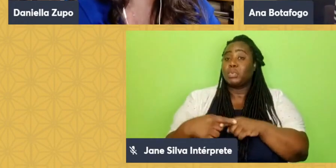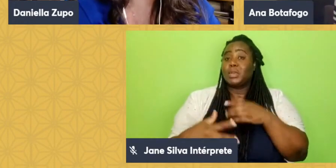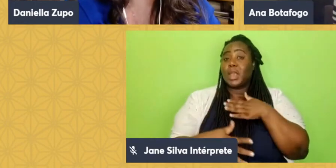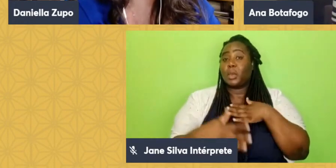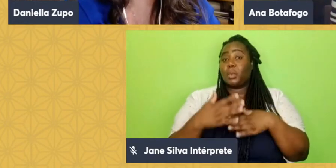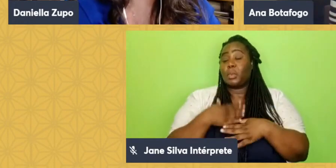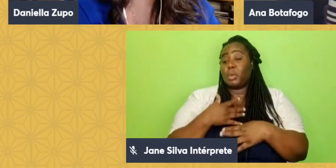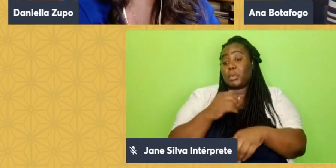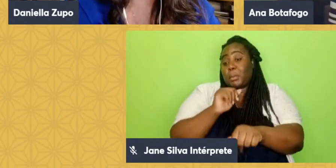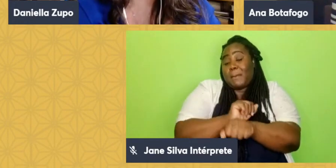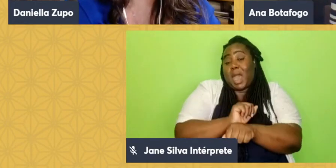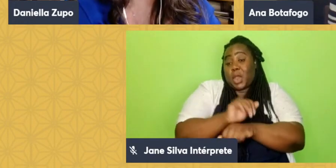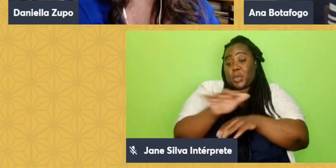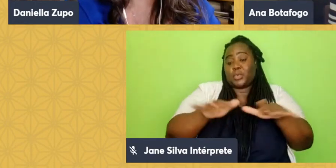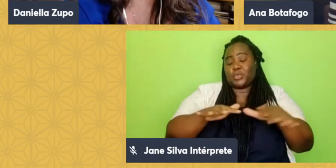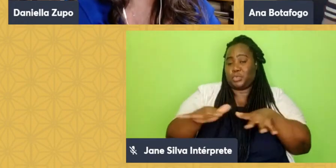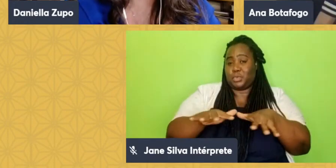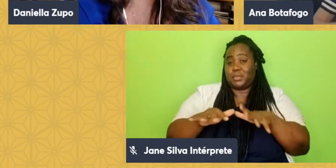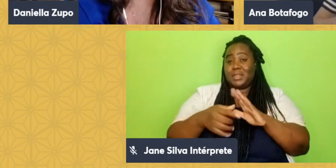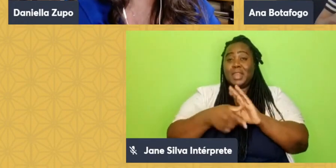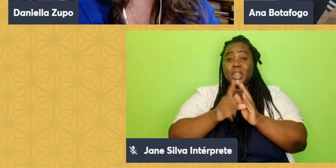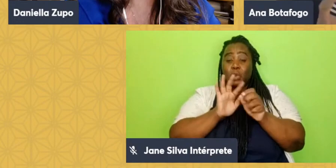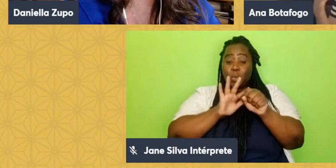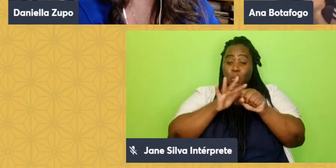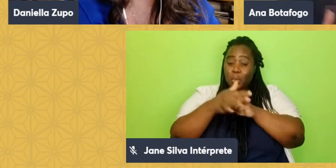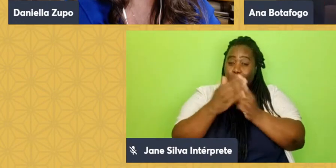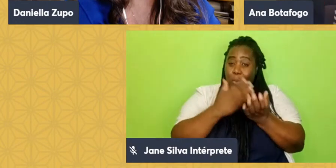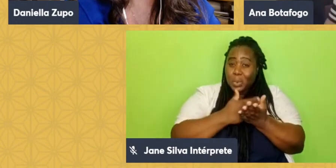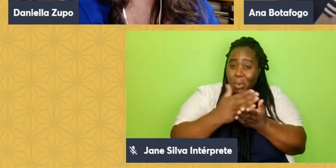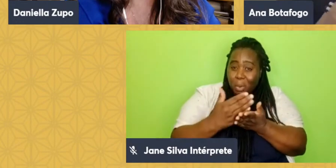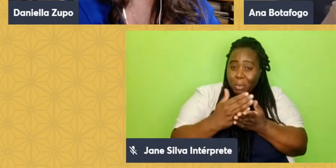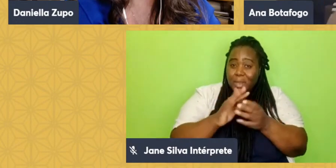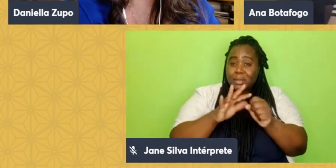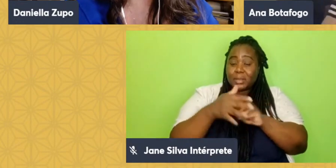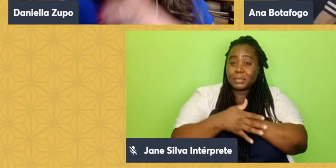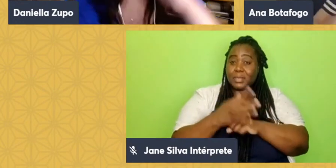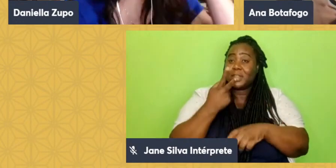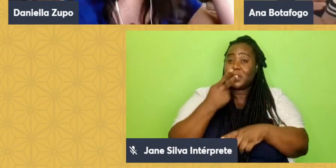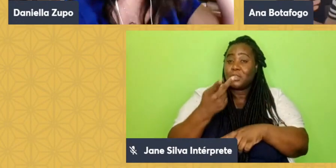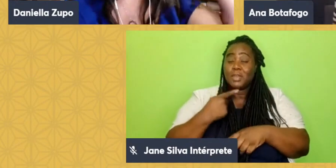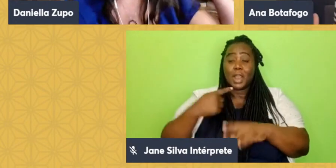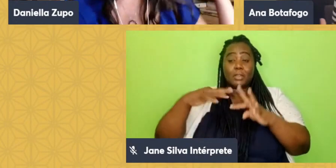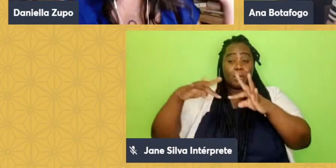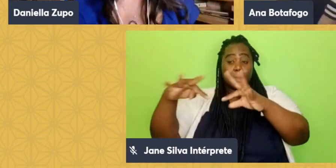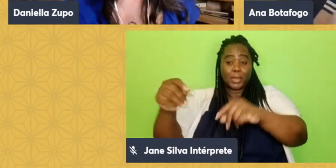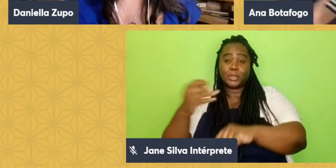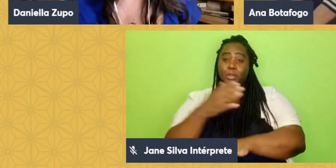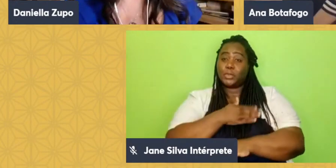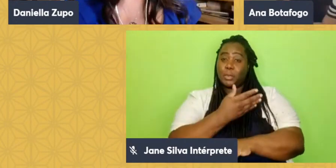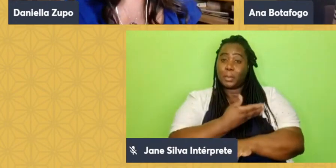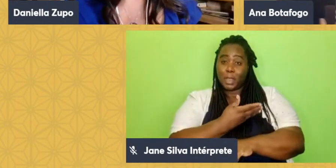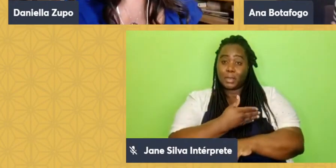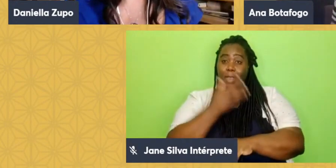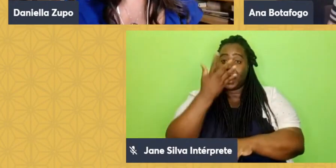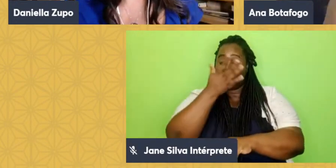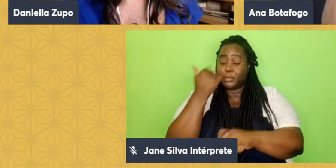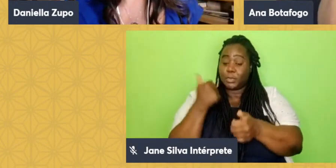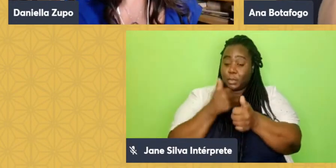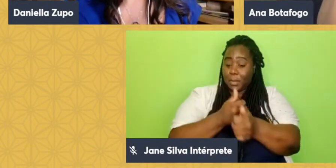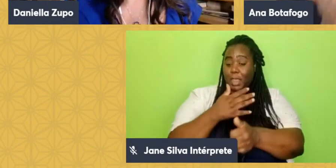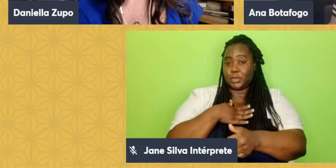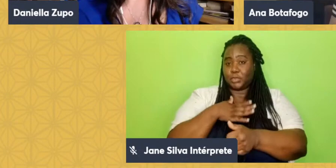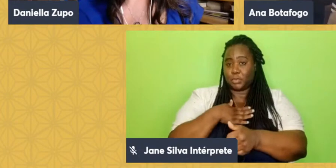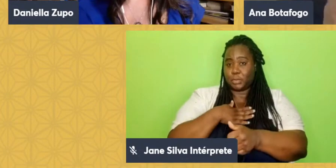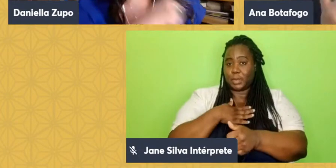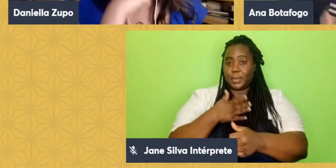deixou de se movimentar o início da pandemia eu dizia para todos os meus amigos as pessoas que eram próximas